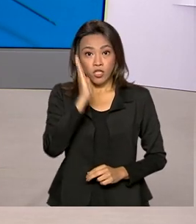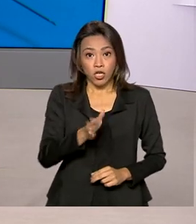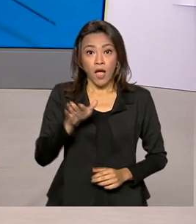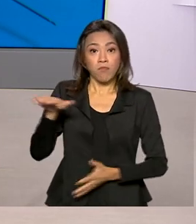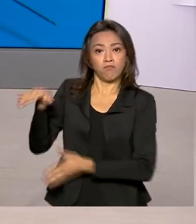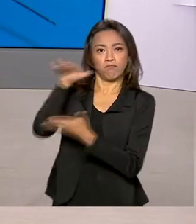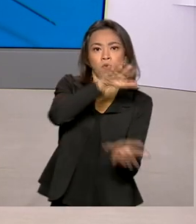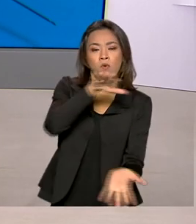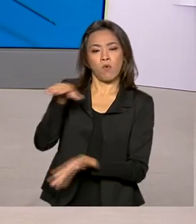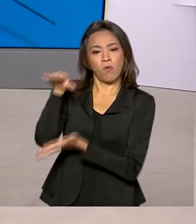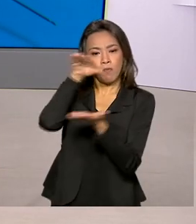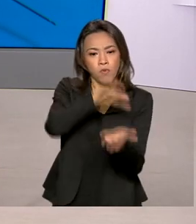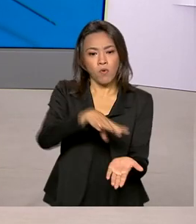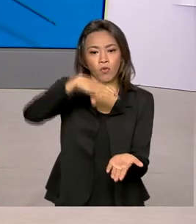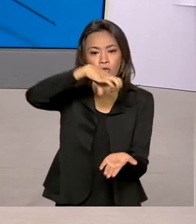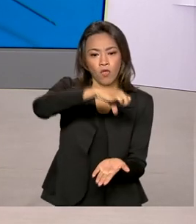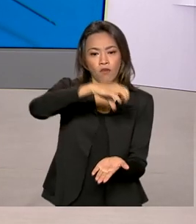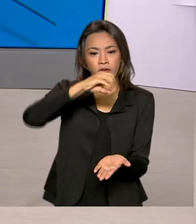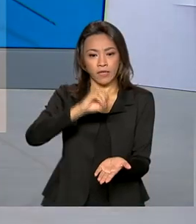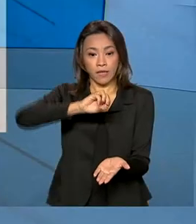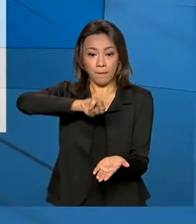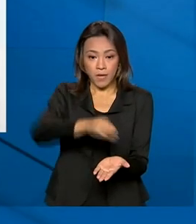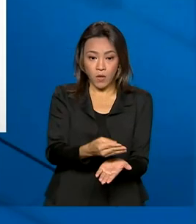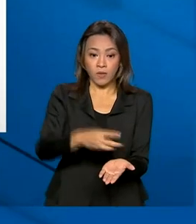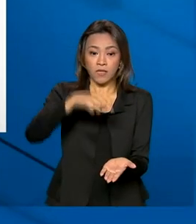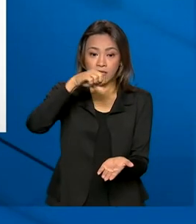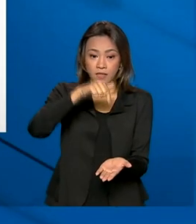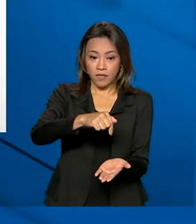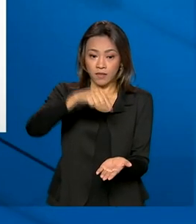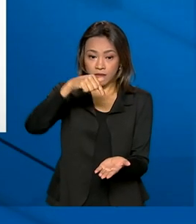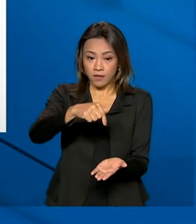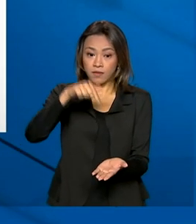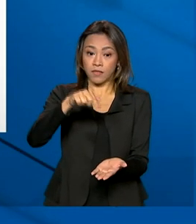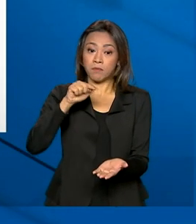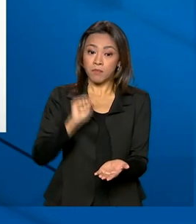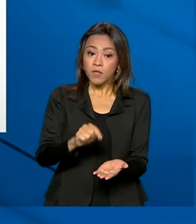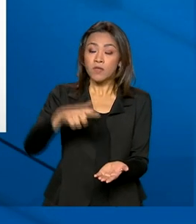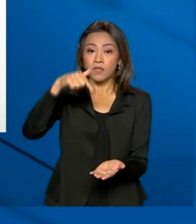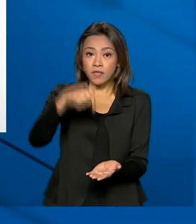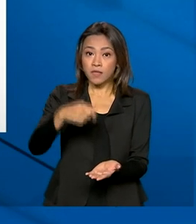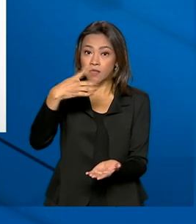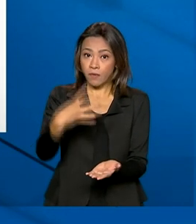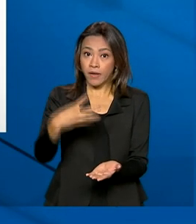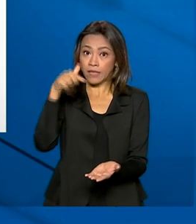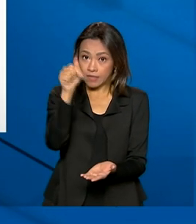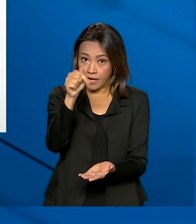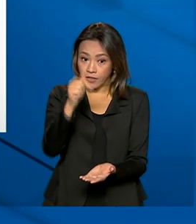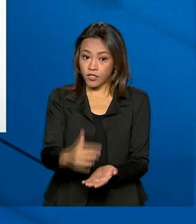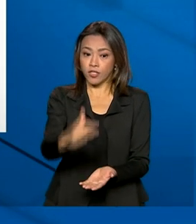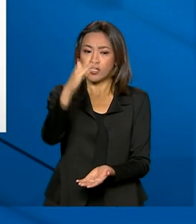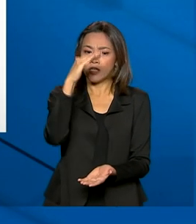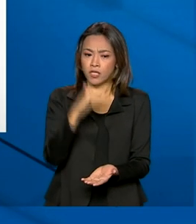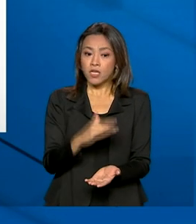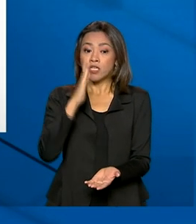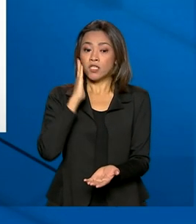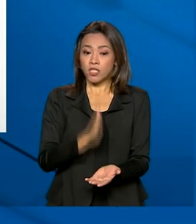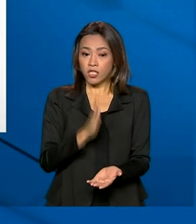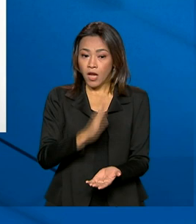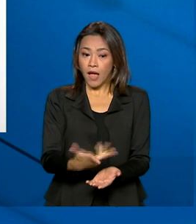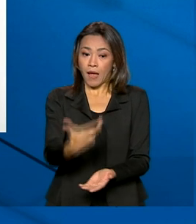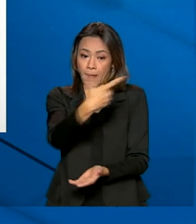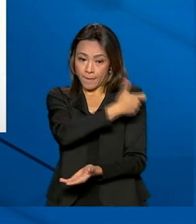distribuídas somam 90 milhões 777 1747 já foram